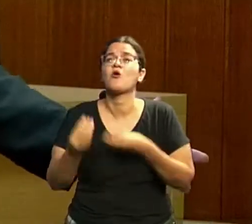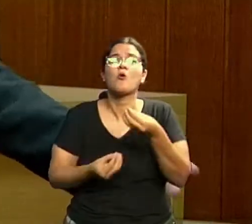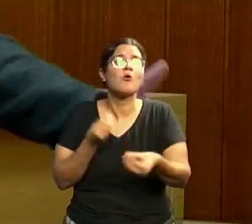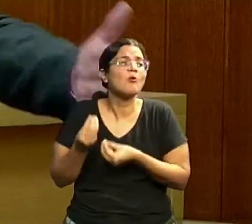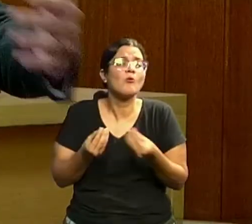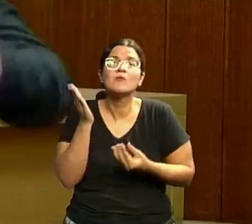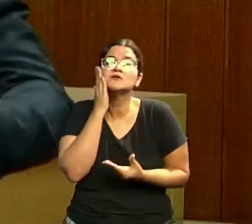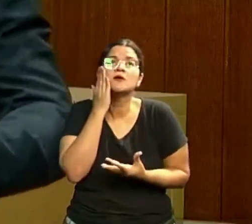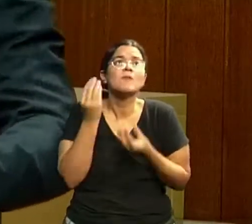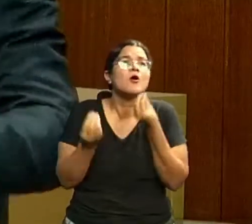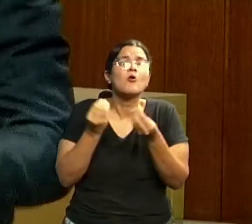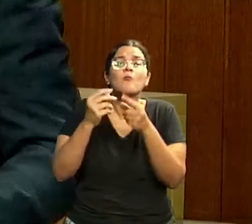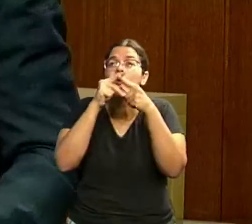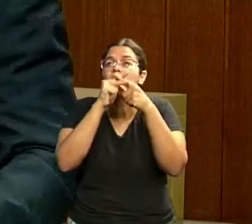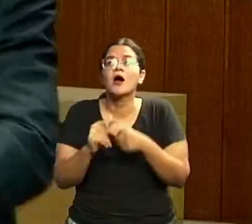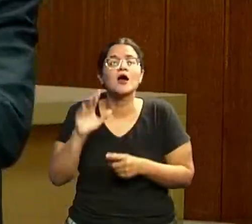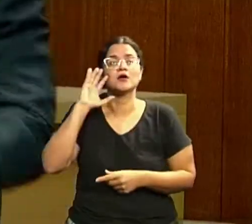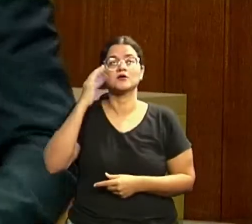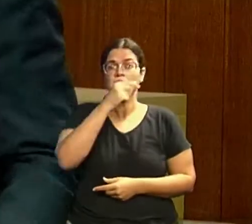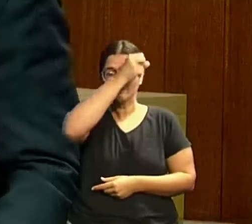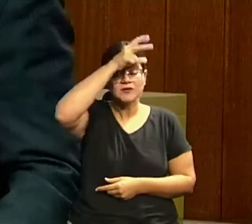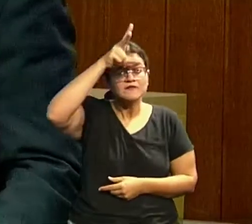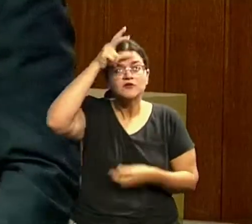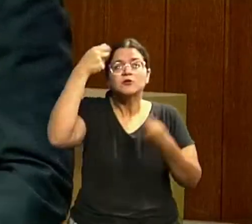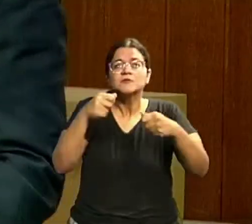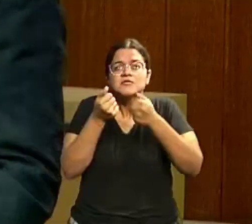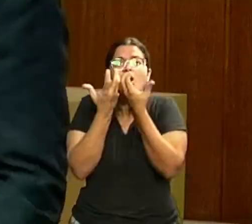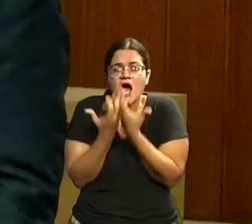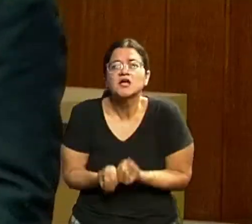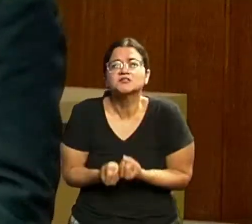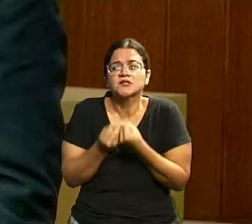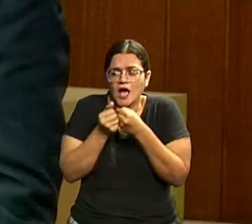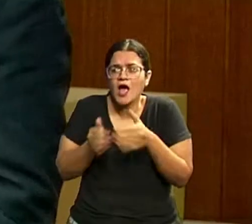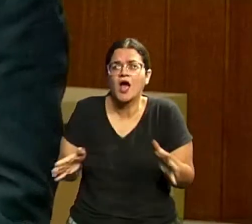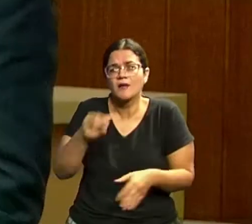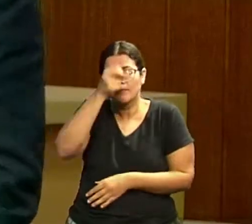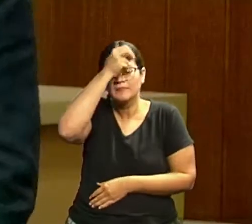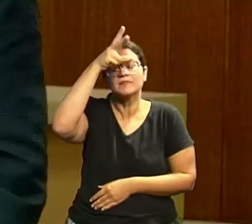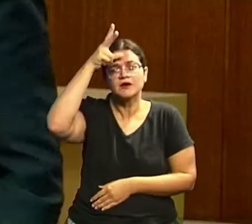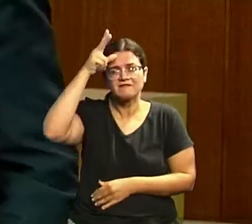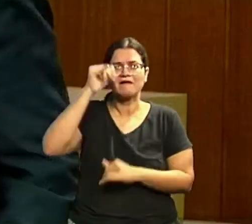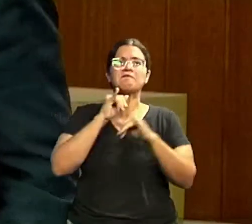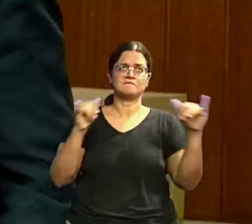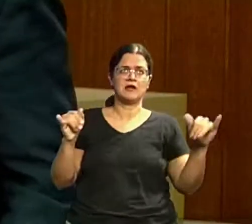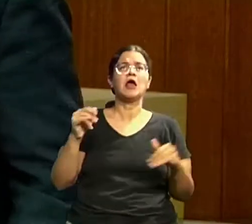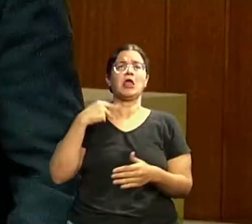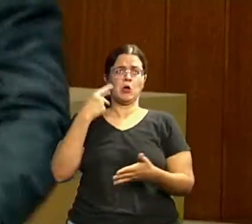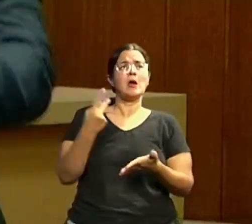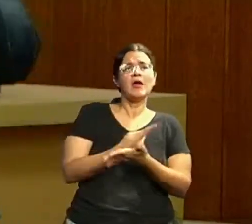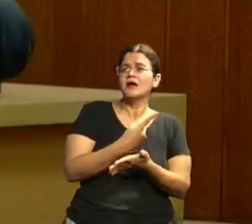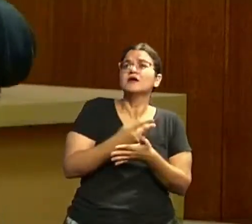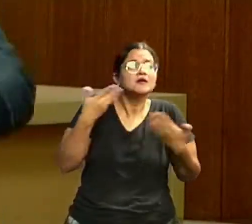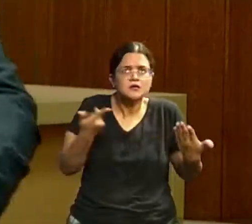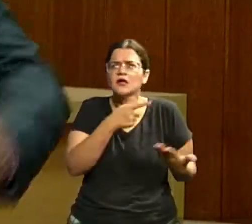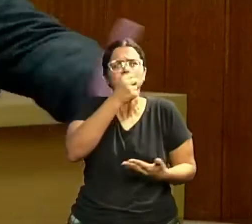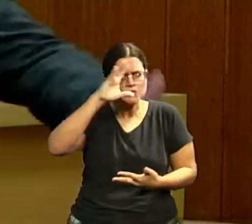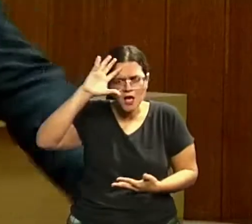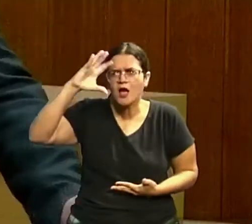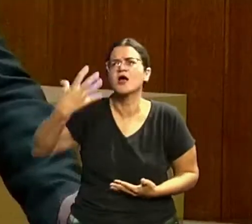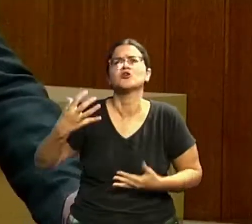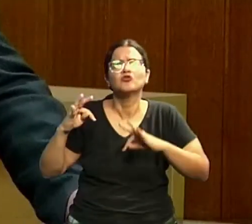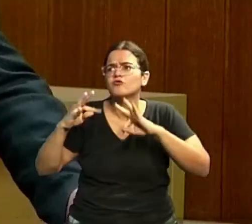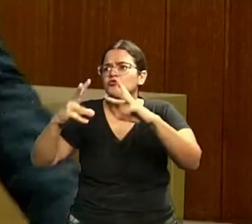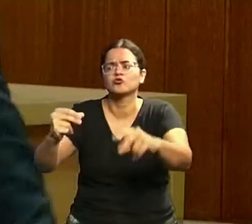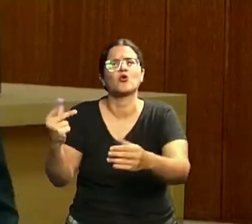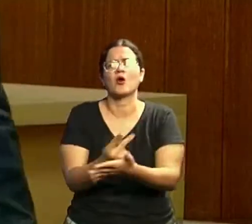Nós precisamos trazer, a prefeitura, ela tem que se abrir. Prefeito falou que errou, então tem que corrigir